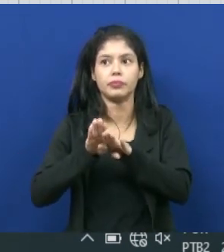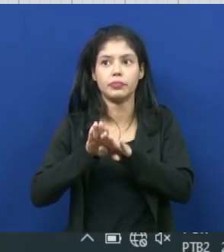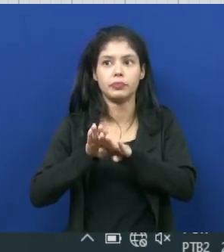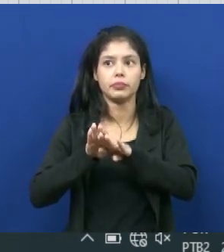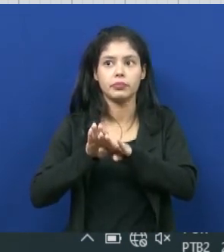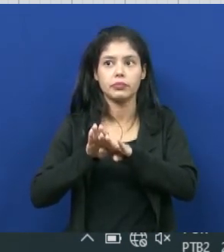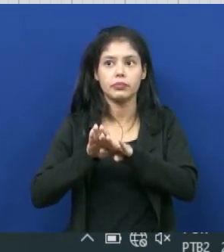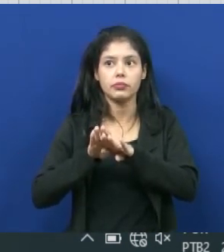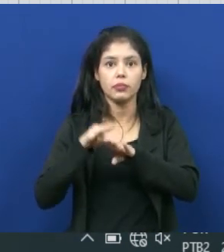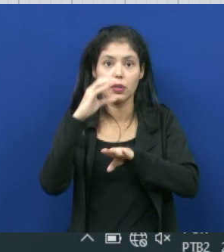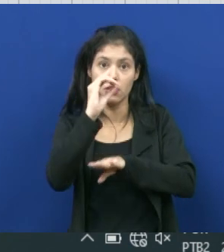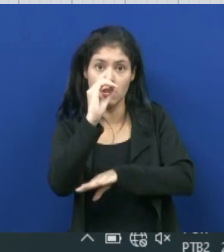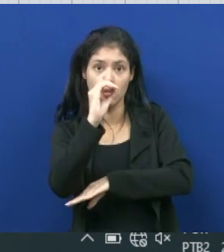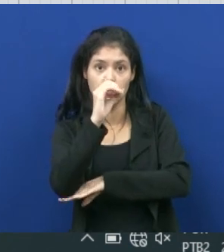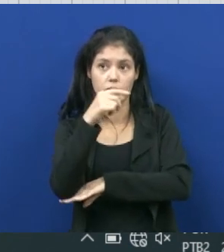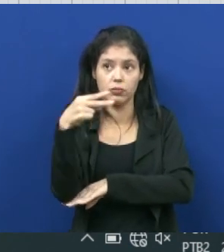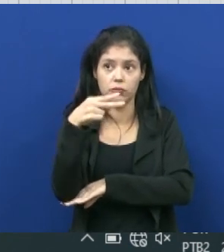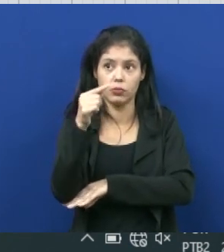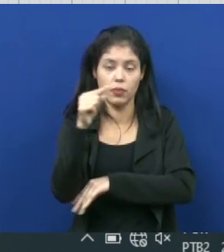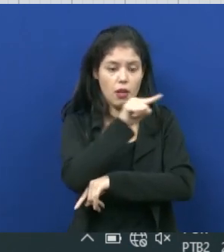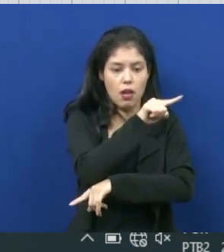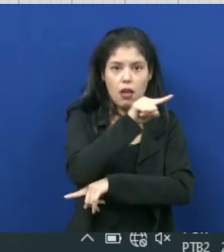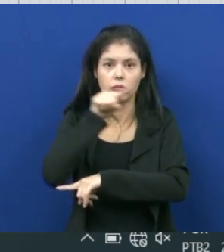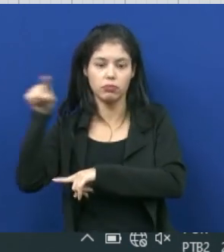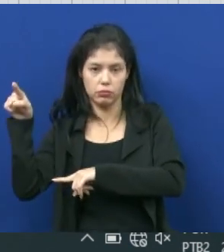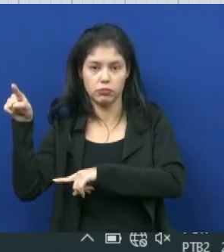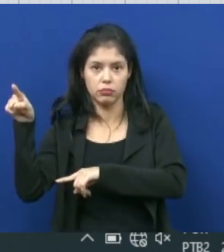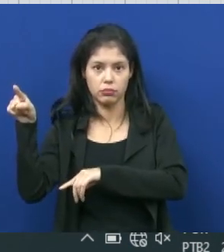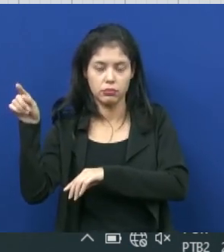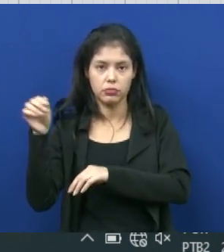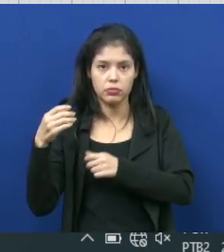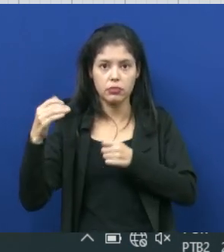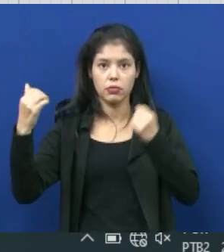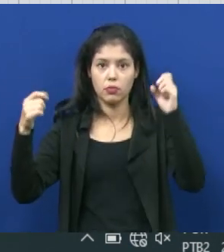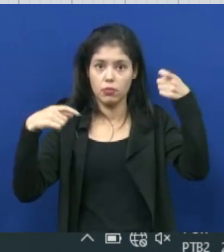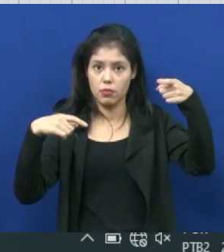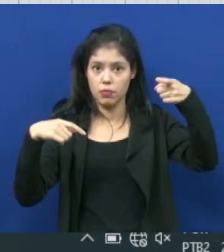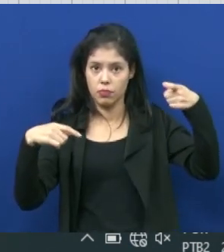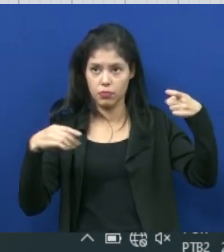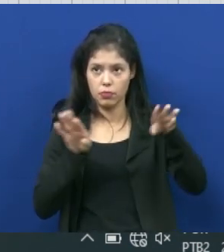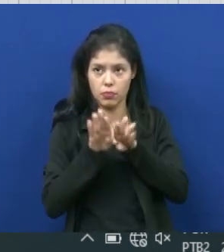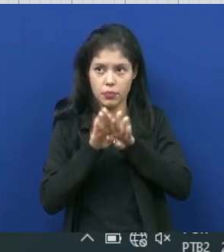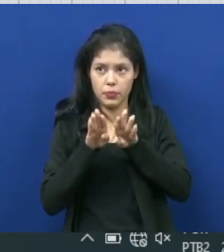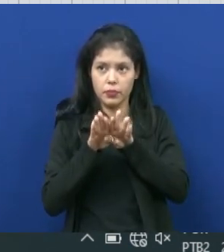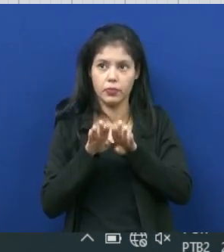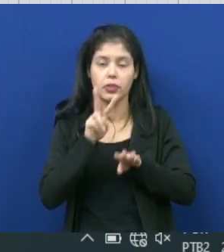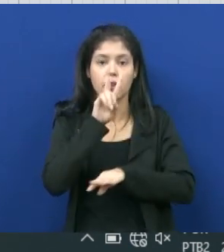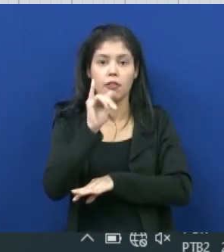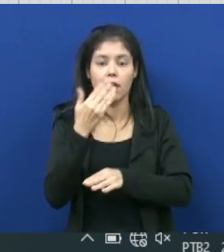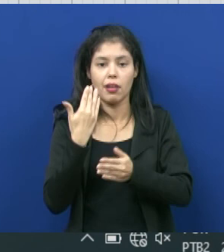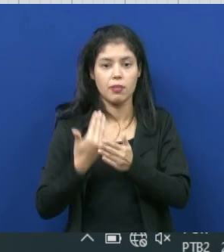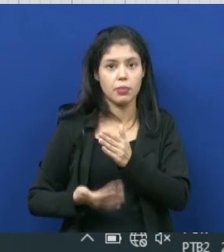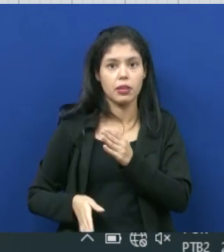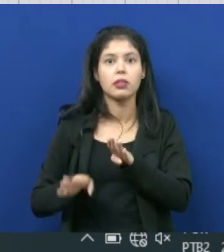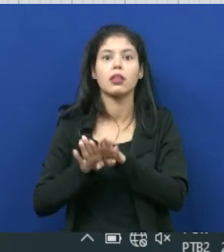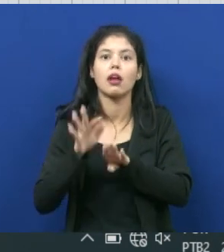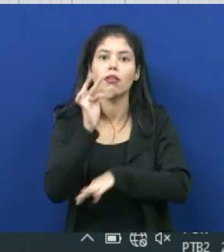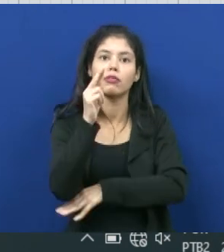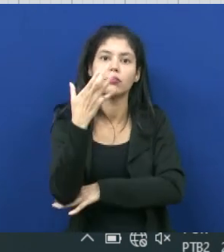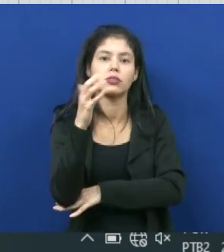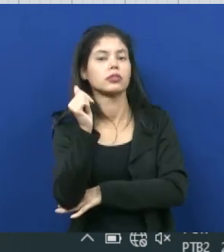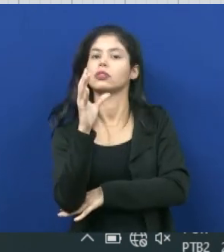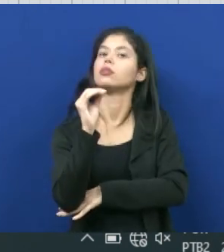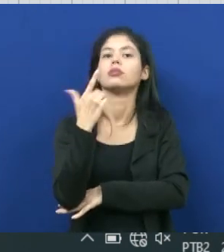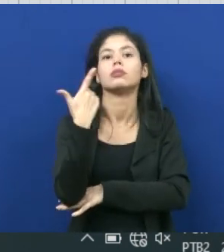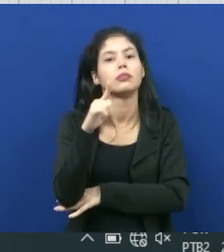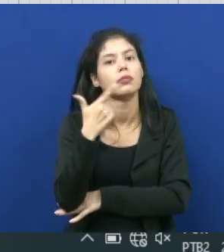ponto 0, 1. Nesse caso, é uma reta paralela ao eixo x. E vai deixar de ser uma função do primeiro